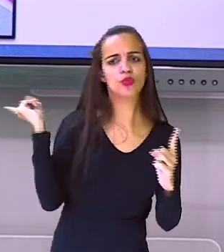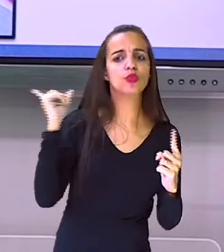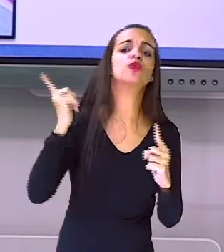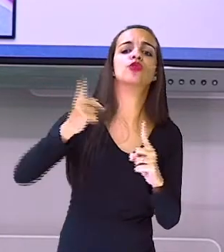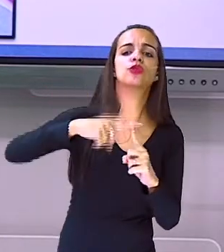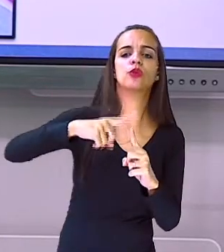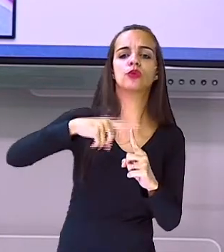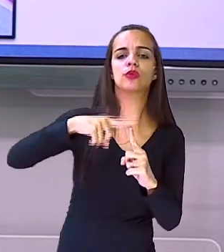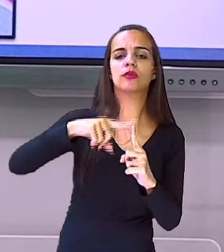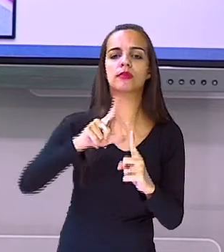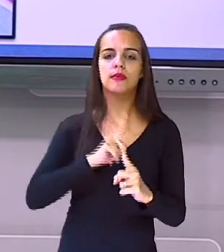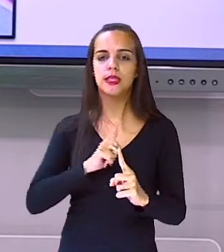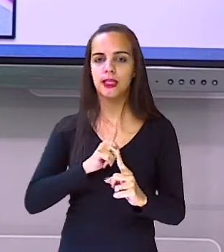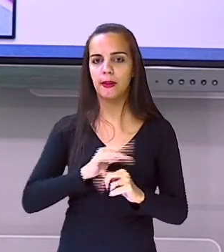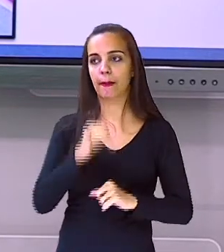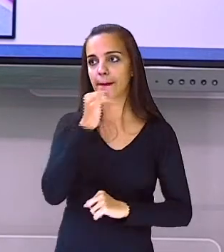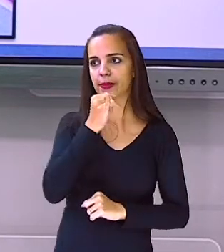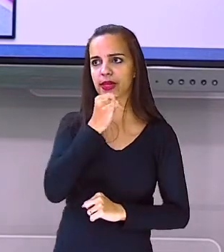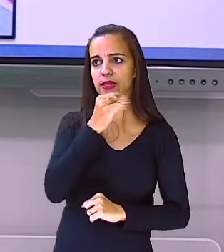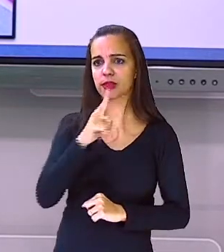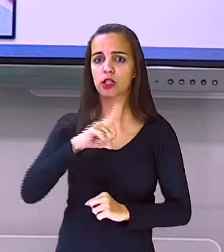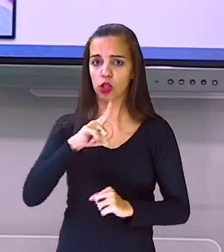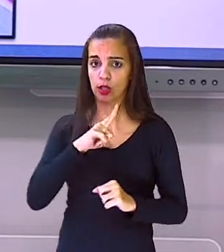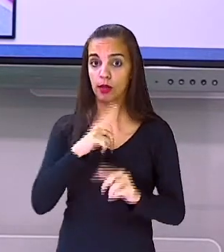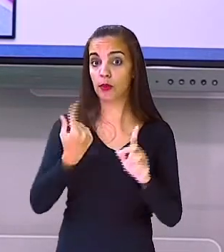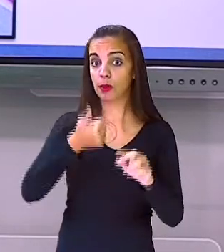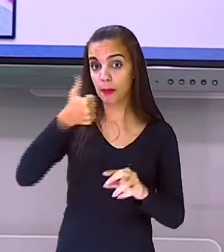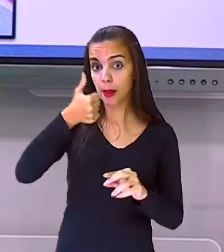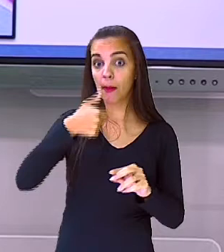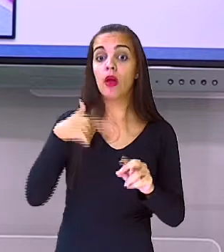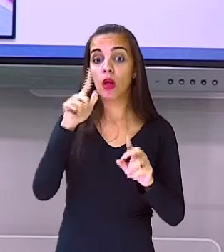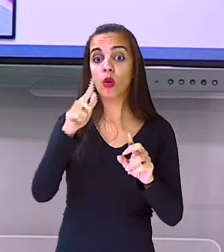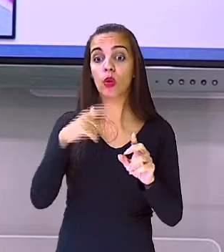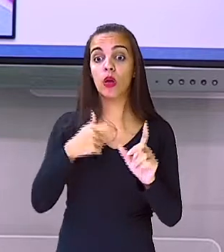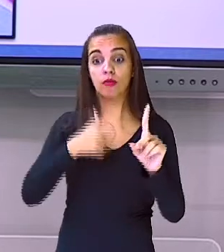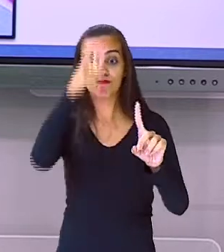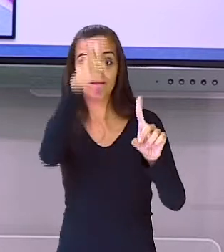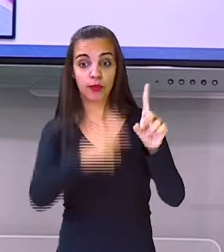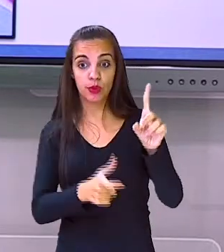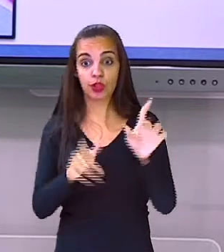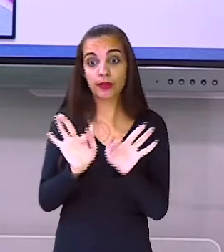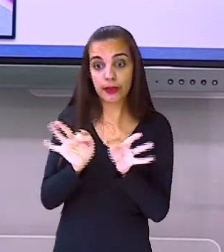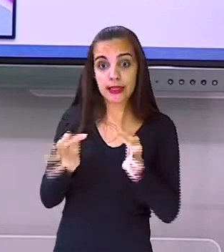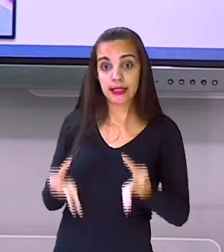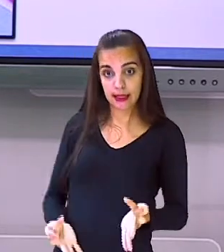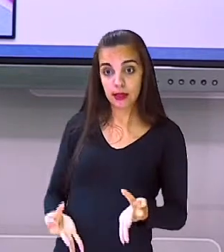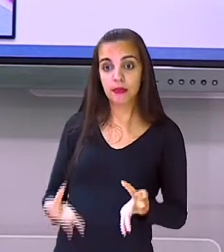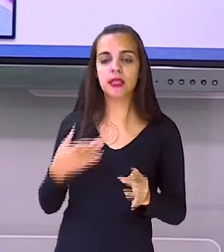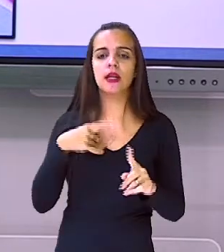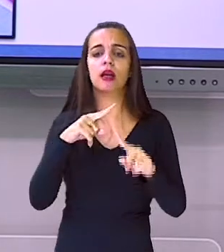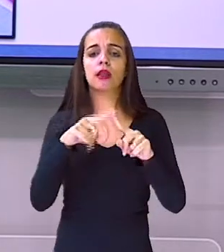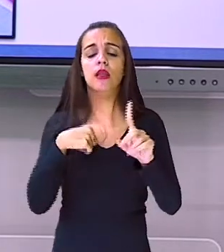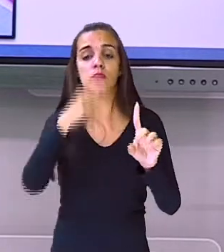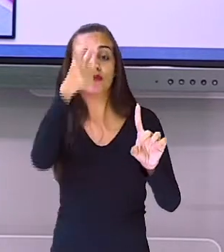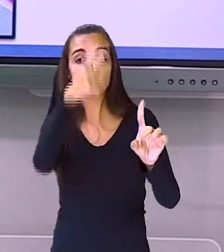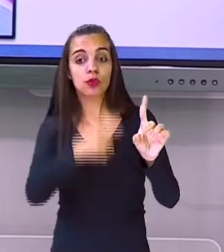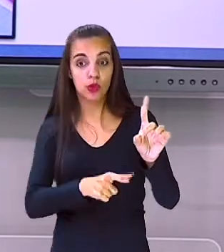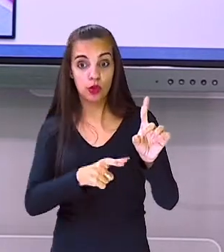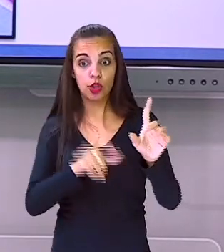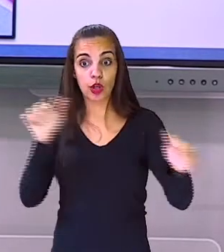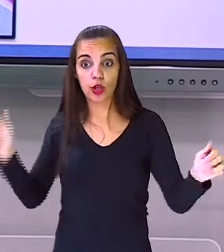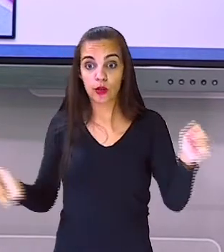Nós temos aí, o sujeito simples, nós temos o sujeito composto, nós